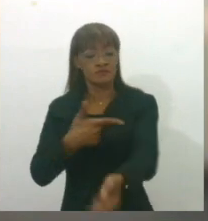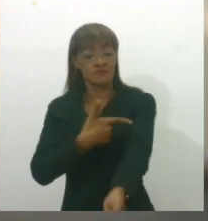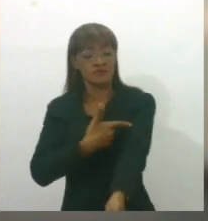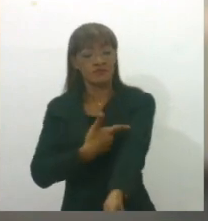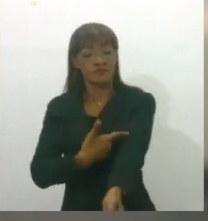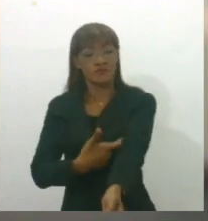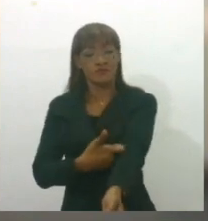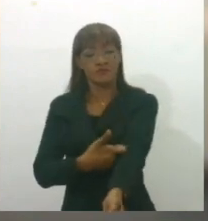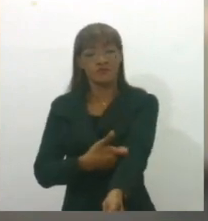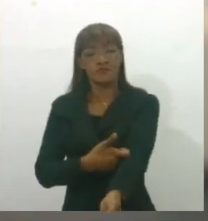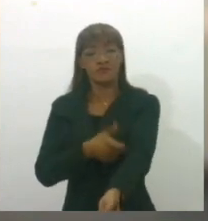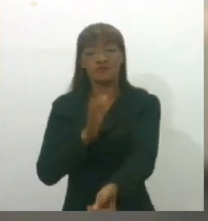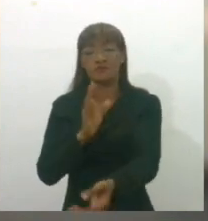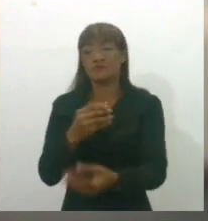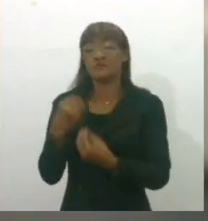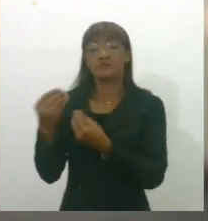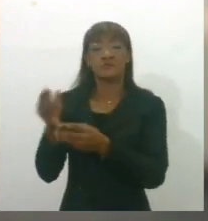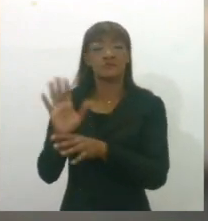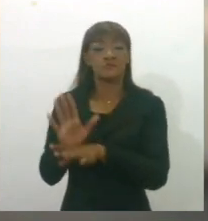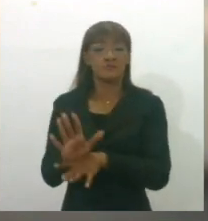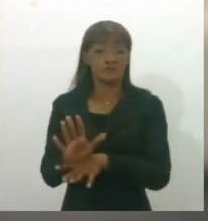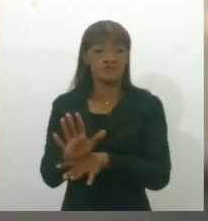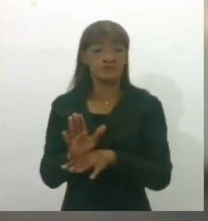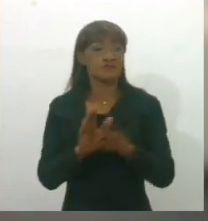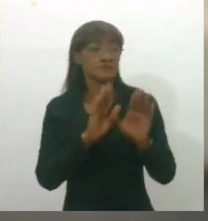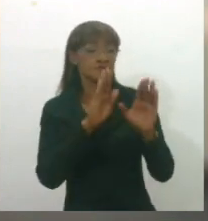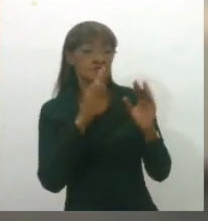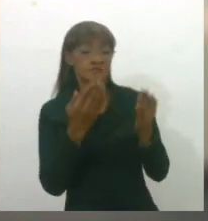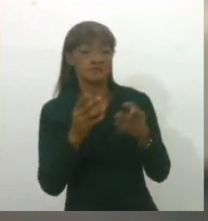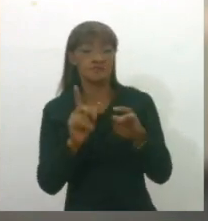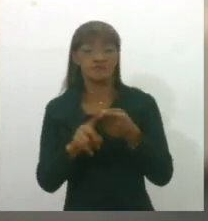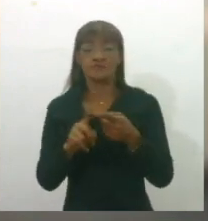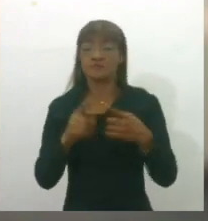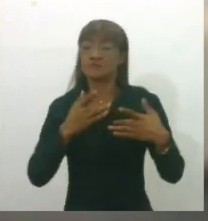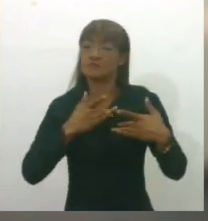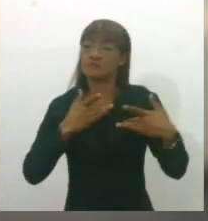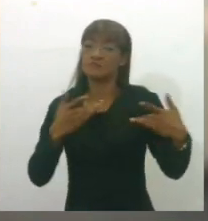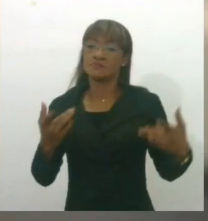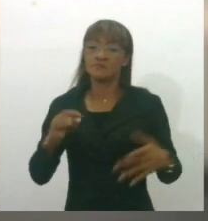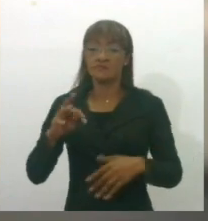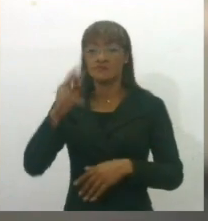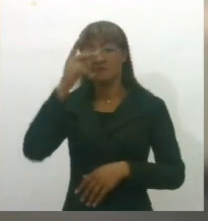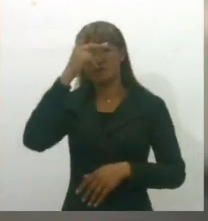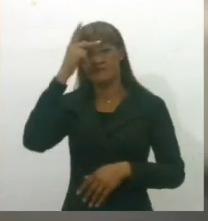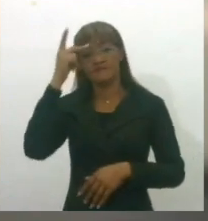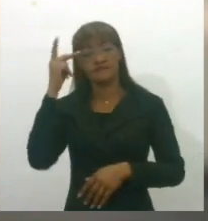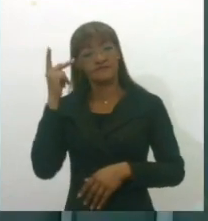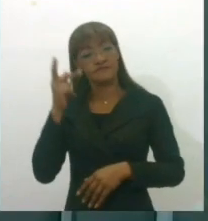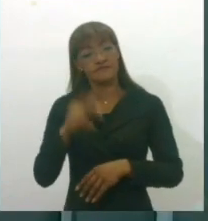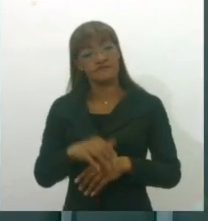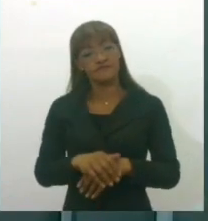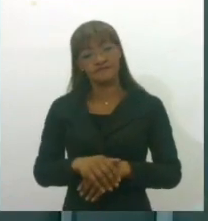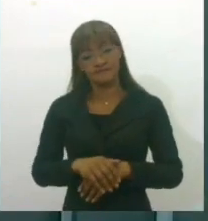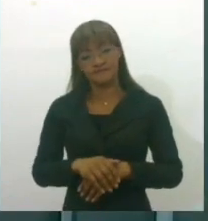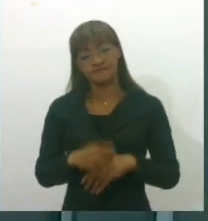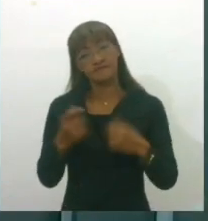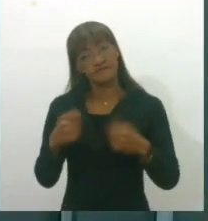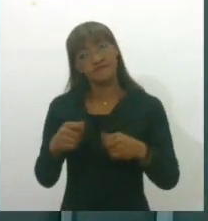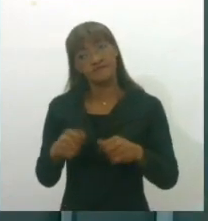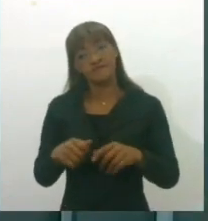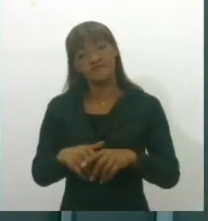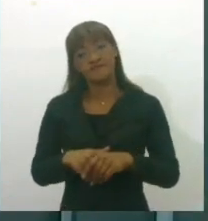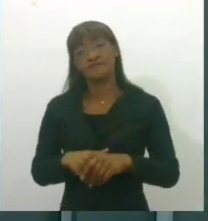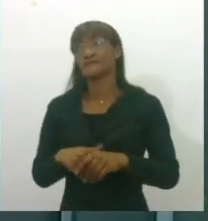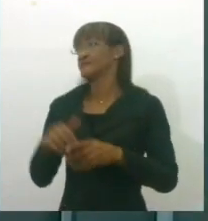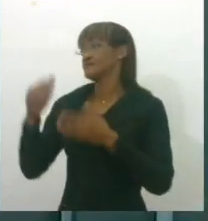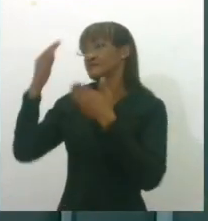comprometido, não somente com a festa, mas também sendo solidário com aquelas pessoas que por acaso venham precisar. Doutor, muito obrigada pelas informações. Muito